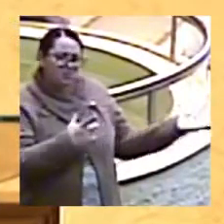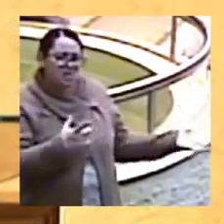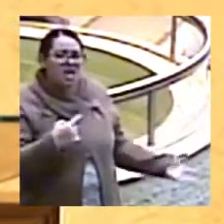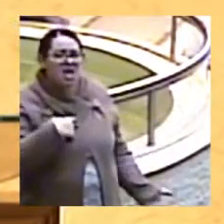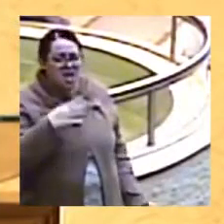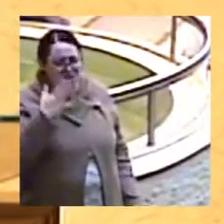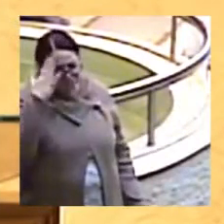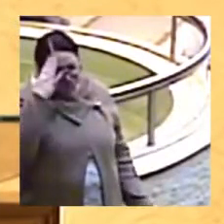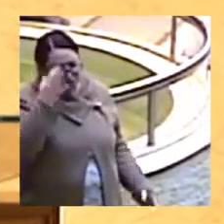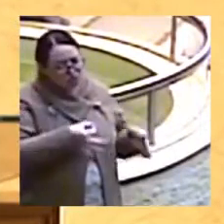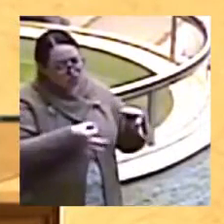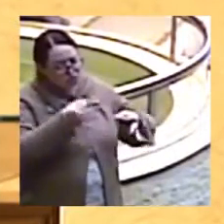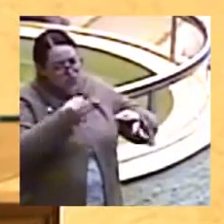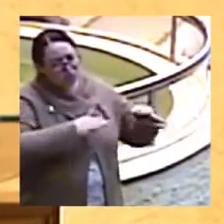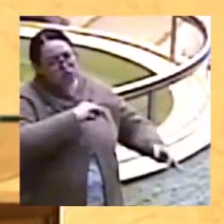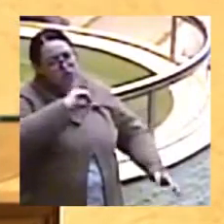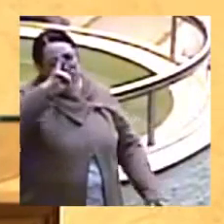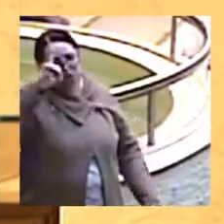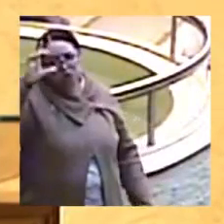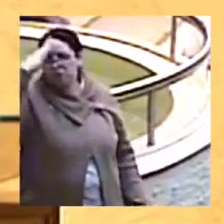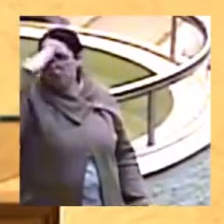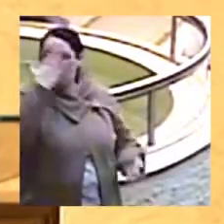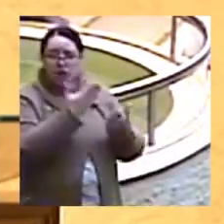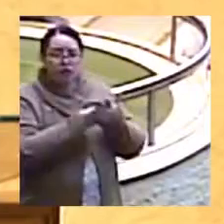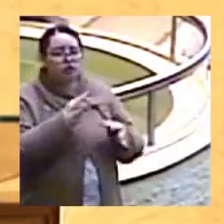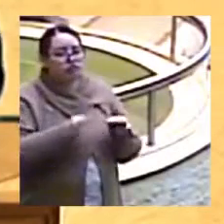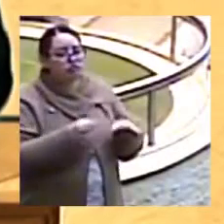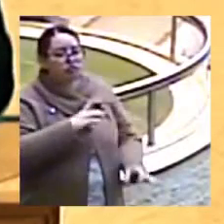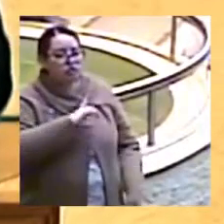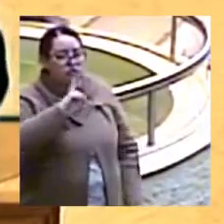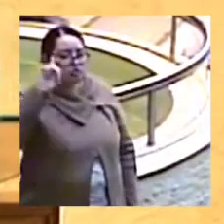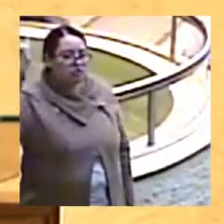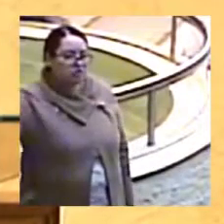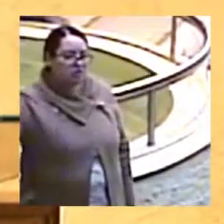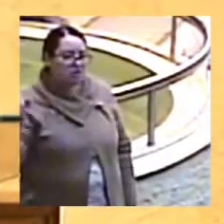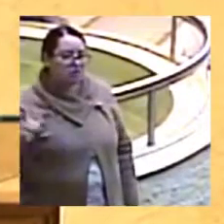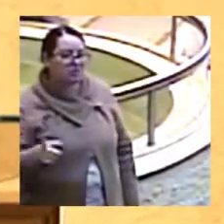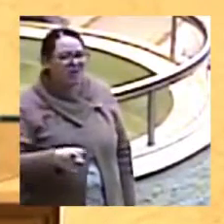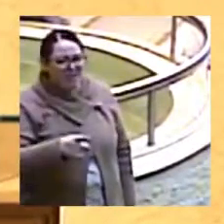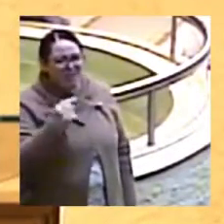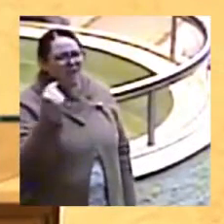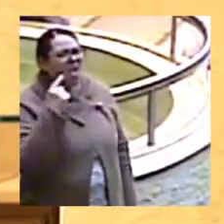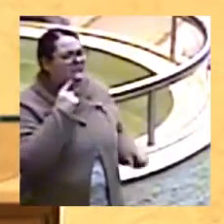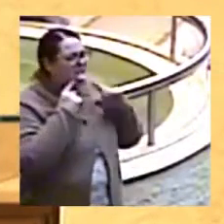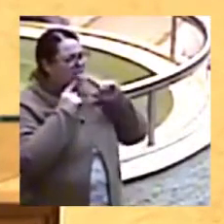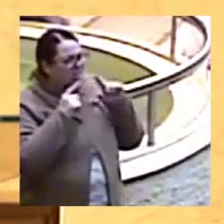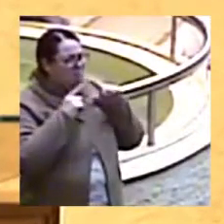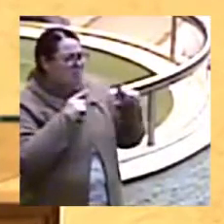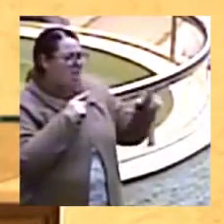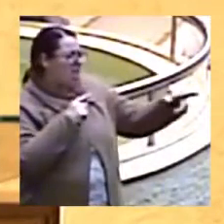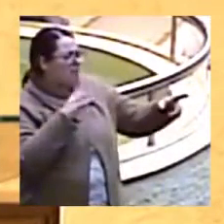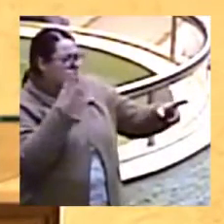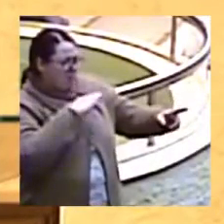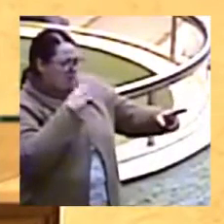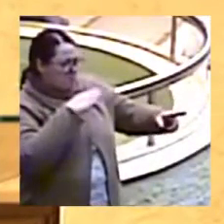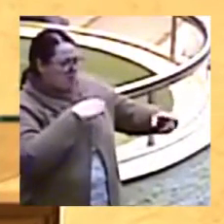de Deus, eu confio, no juízo de Deus, Deus, há de julgar, todas as pessoas, nesta terra,